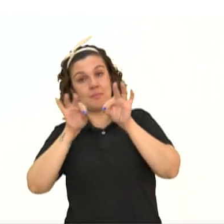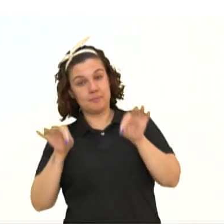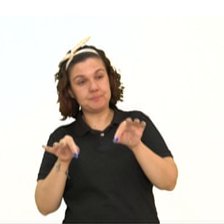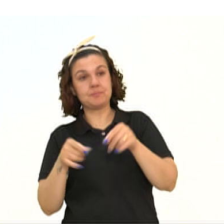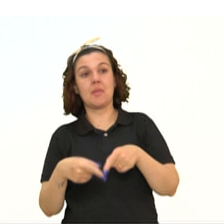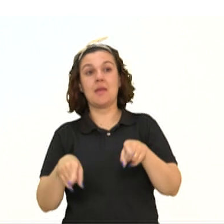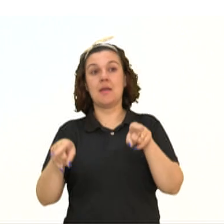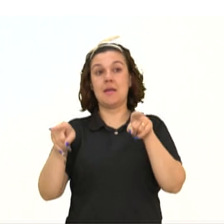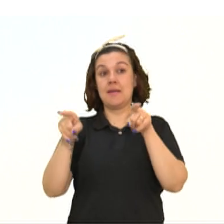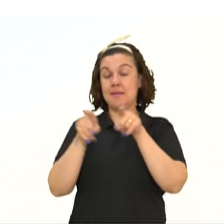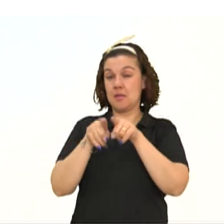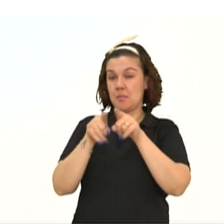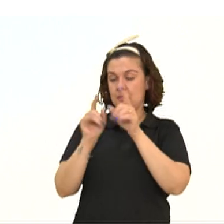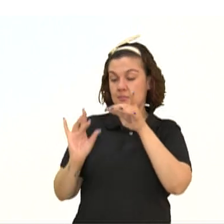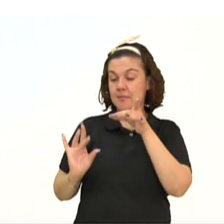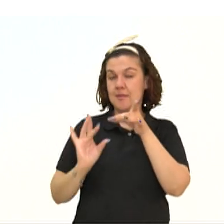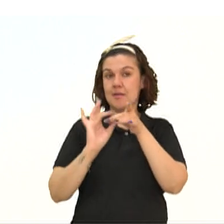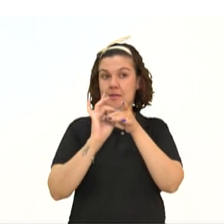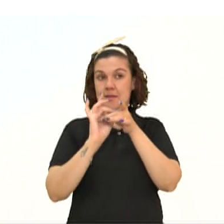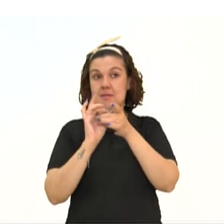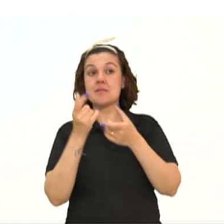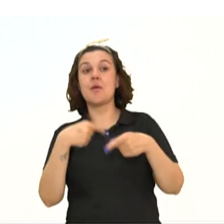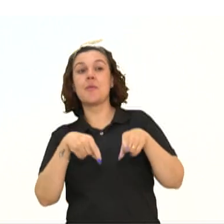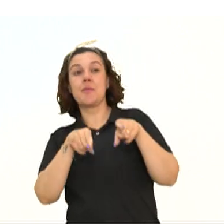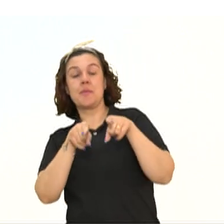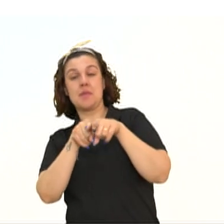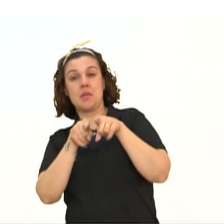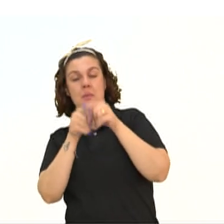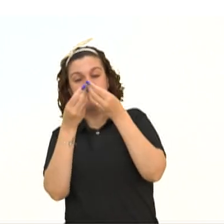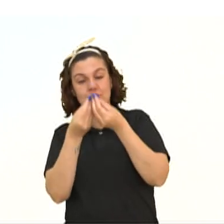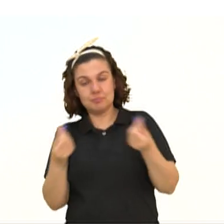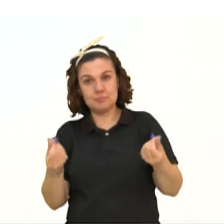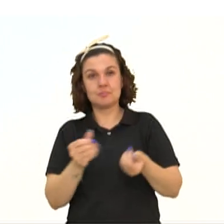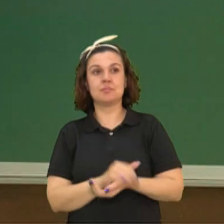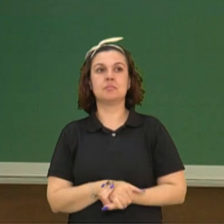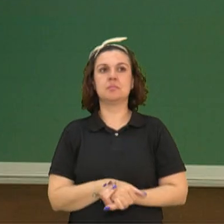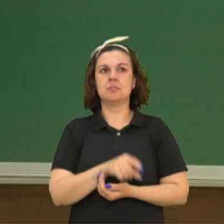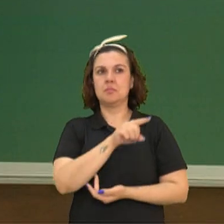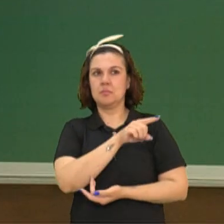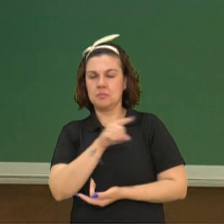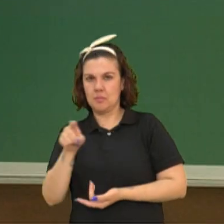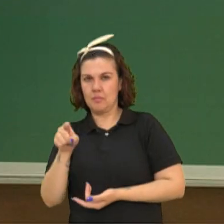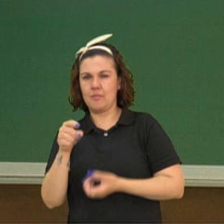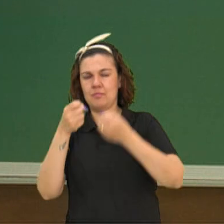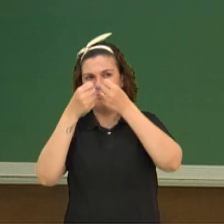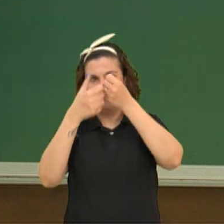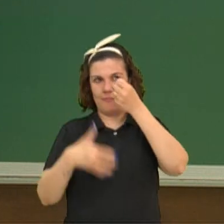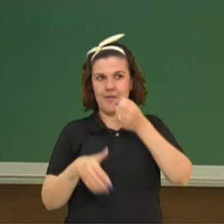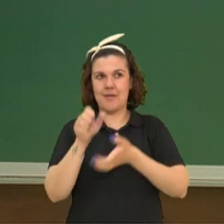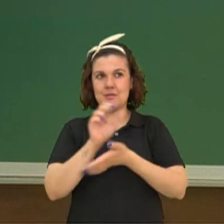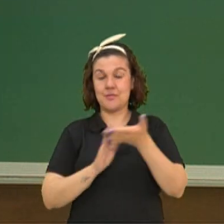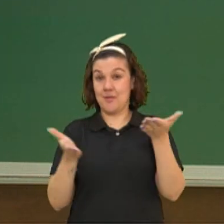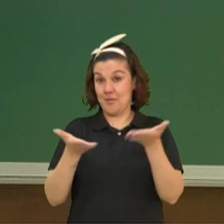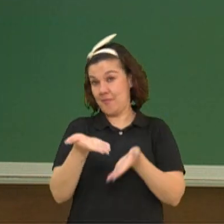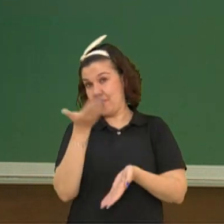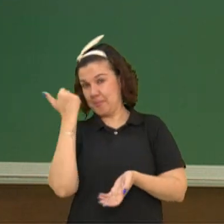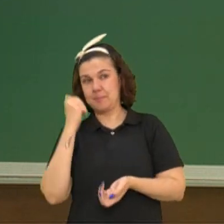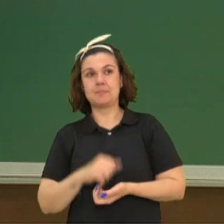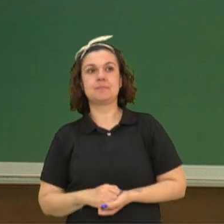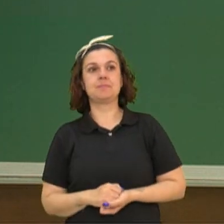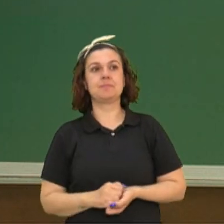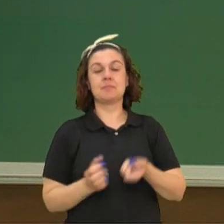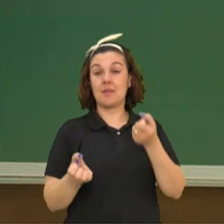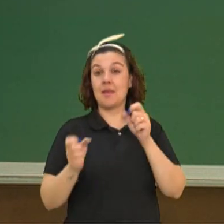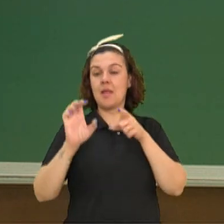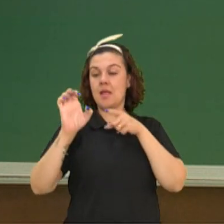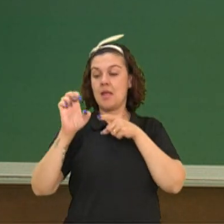neutralização, entalpia de ligação e entalpia de dissolução. Temos várias atividades para hoje. Vamos lá?